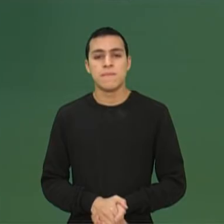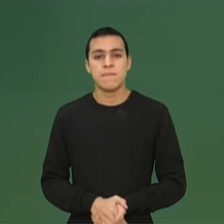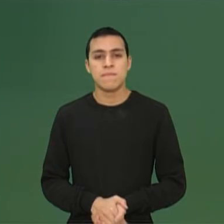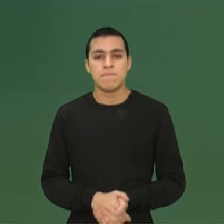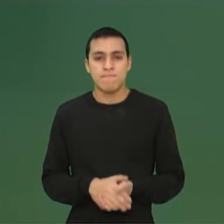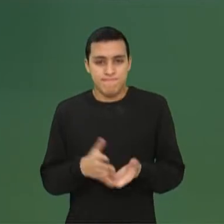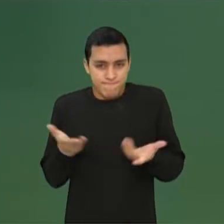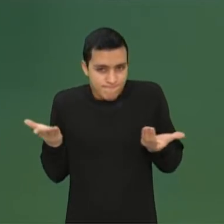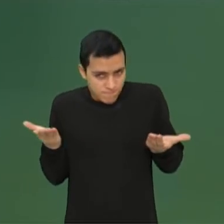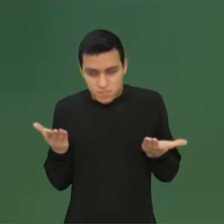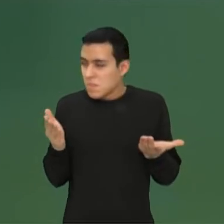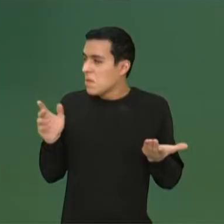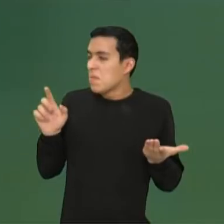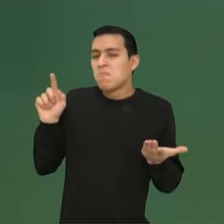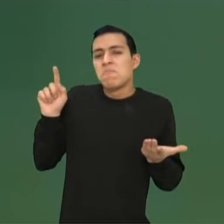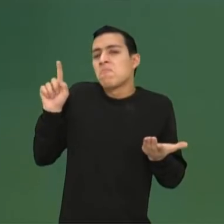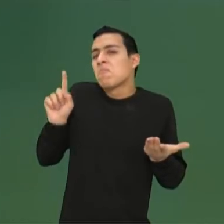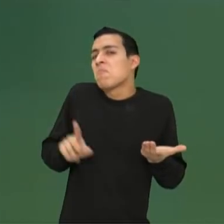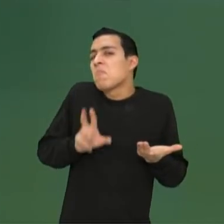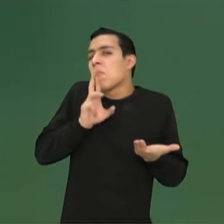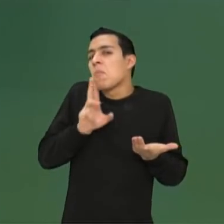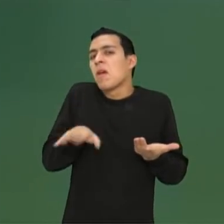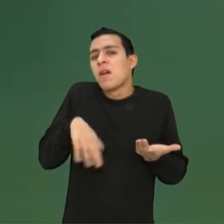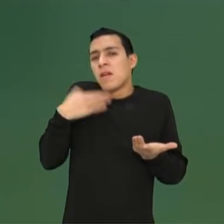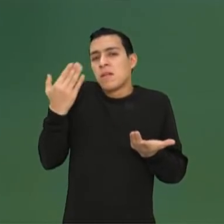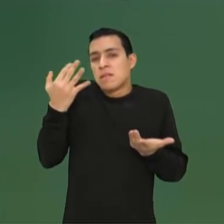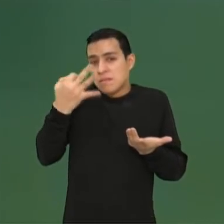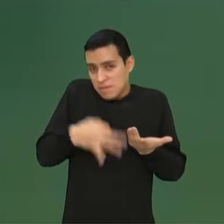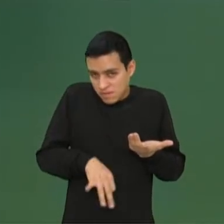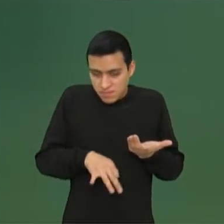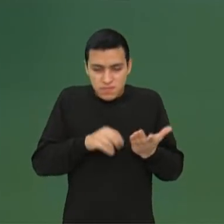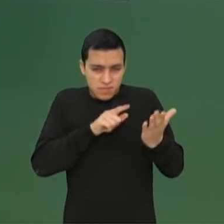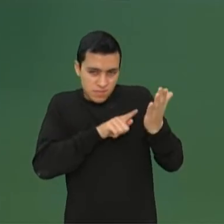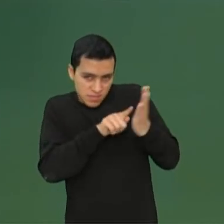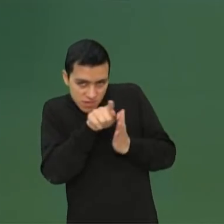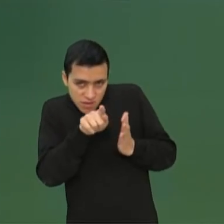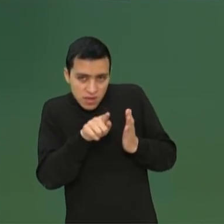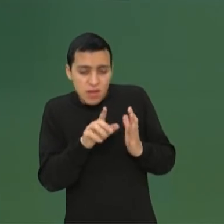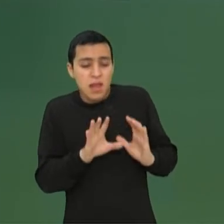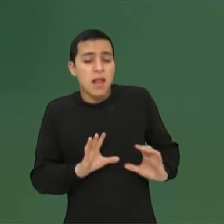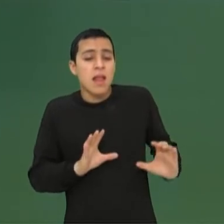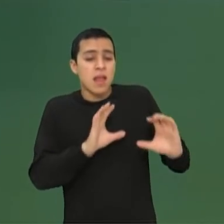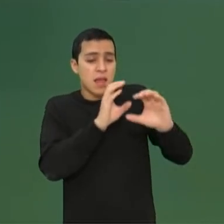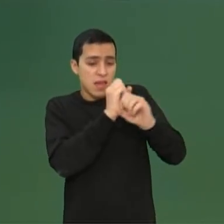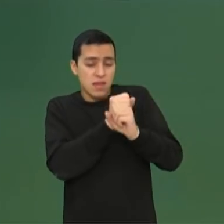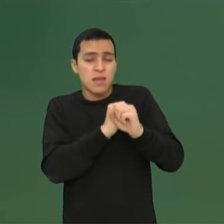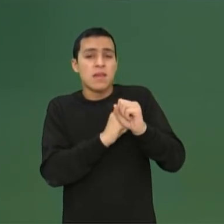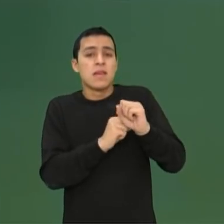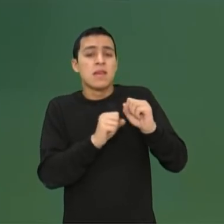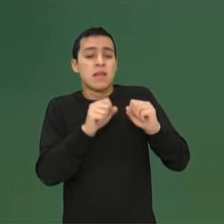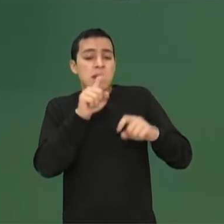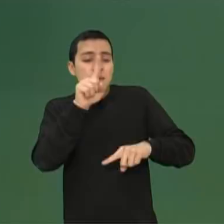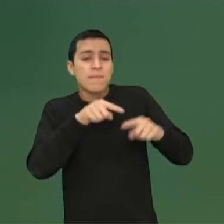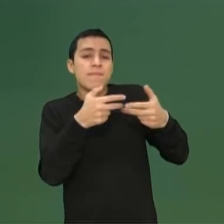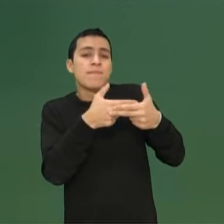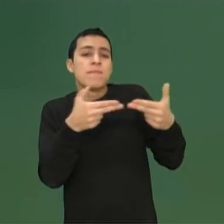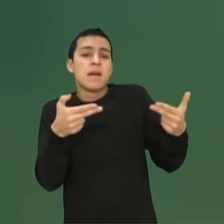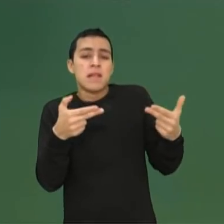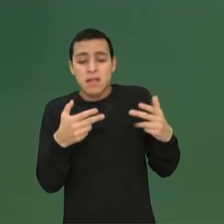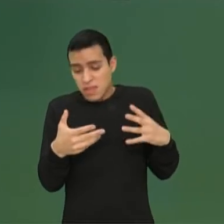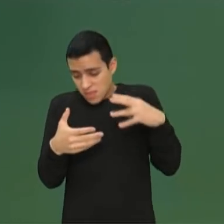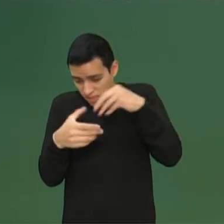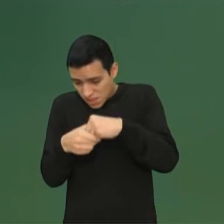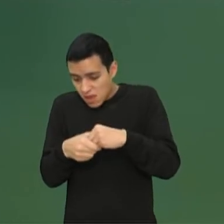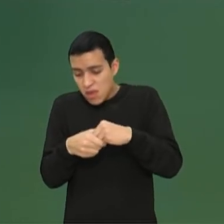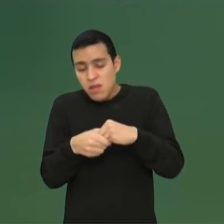Vamos ver qual é a resposta correta desse primeiro quiz? Então eu perguntei para vocês, a quantidade de matéria contida